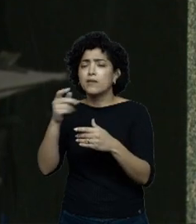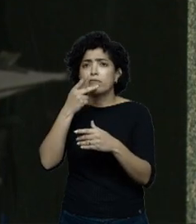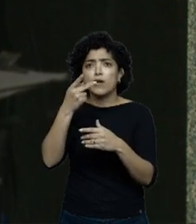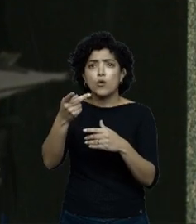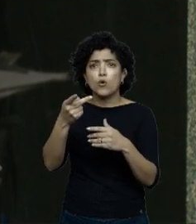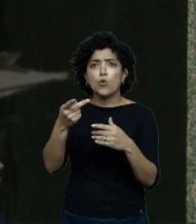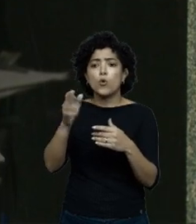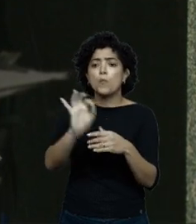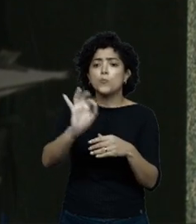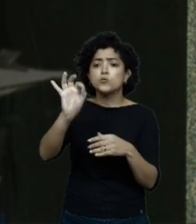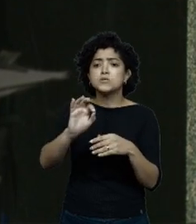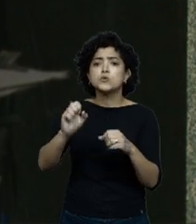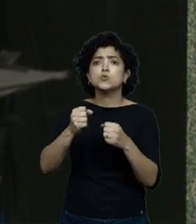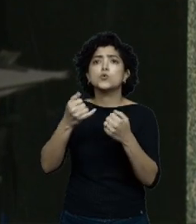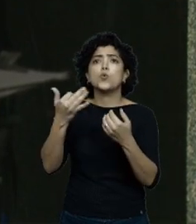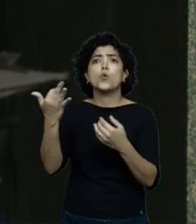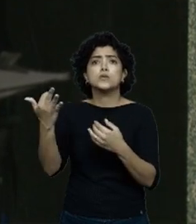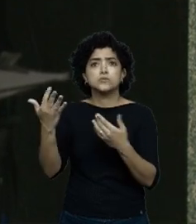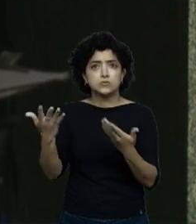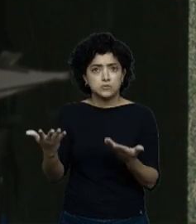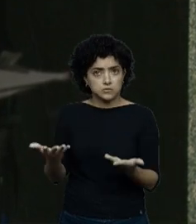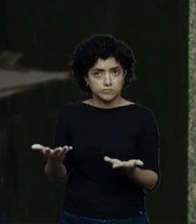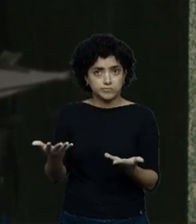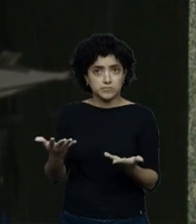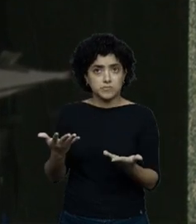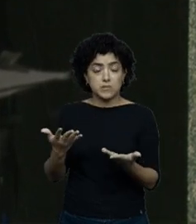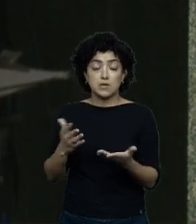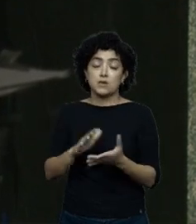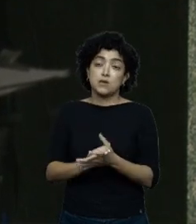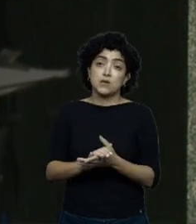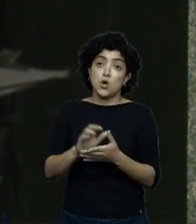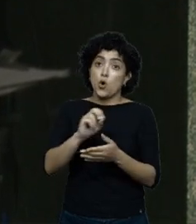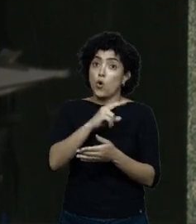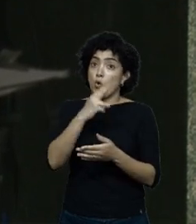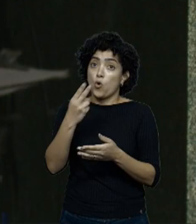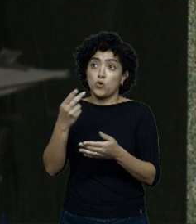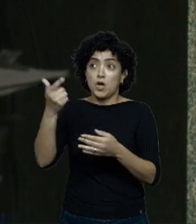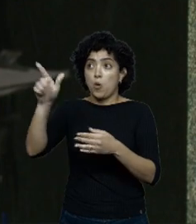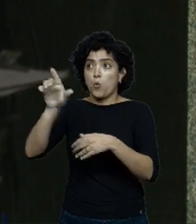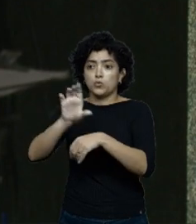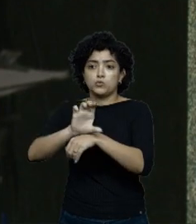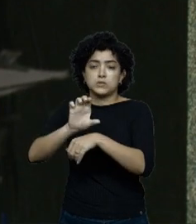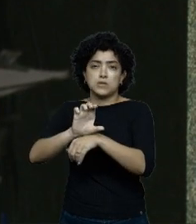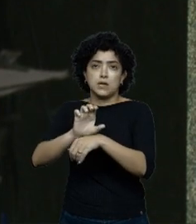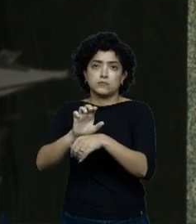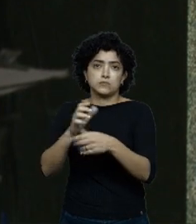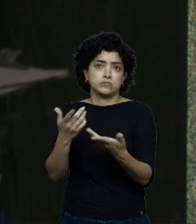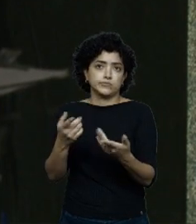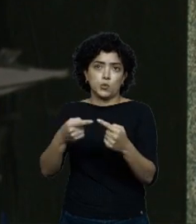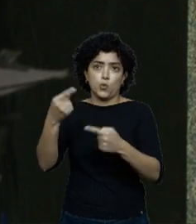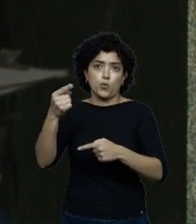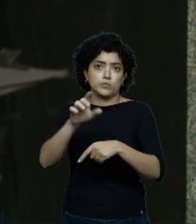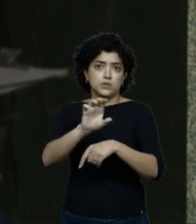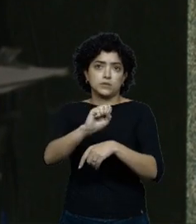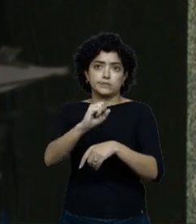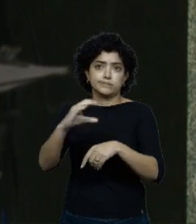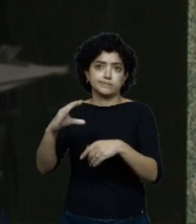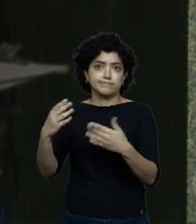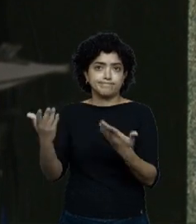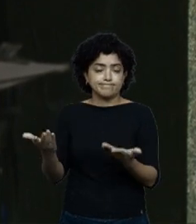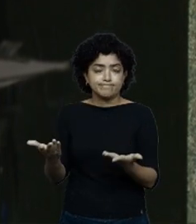quando for sendo da categoria desses que isso não é uma série da categoria ou ele tá falando de outro estado que não é de Santa Catarina que a gente tá falando então tá